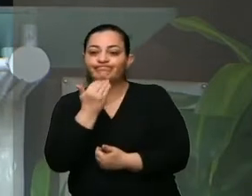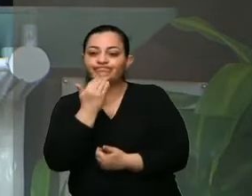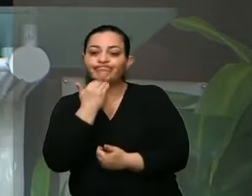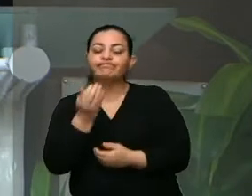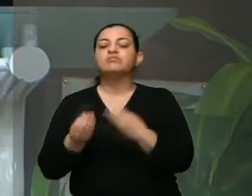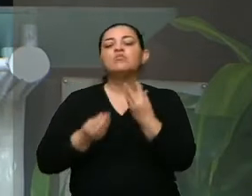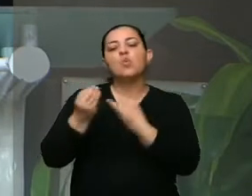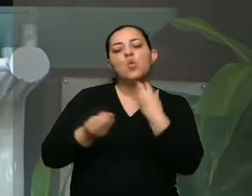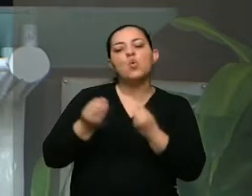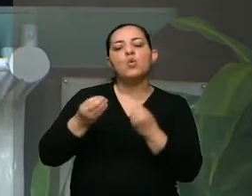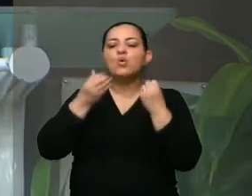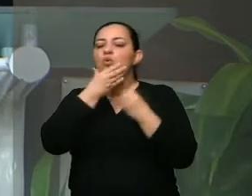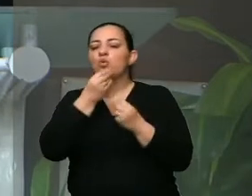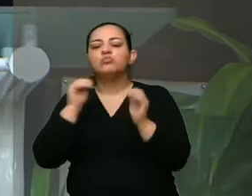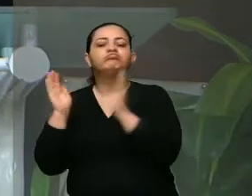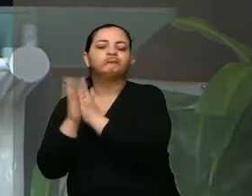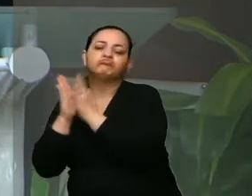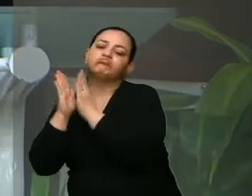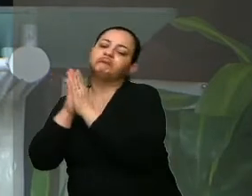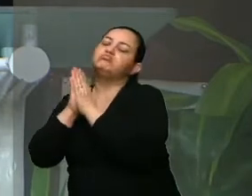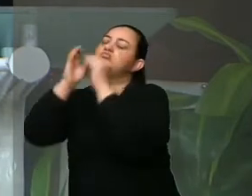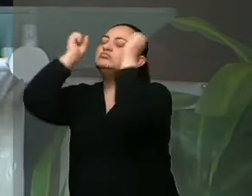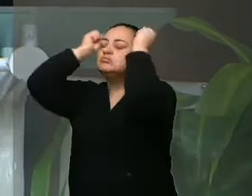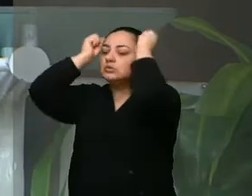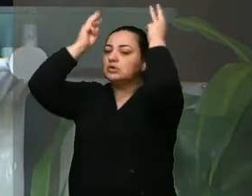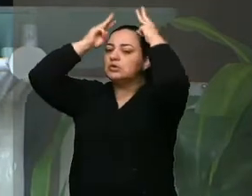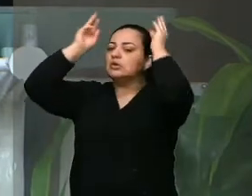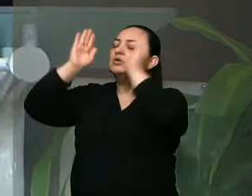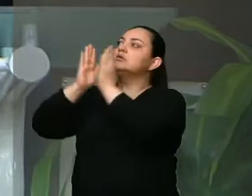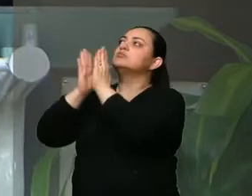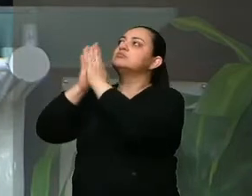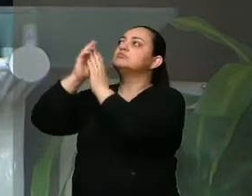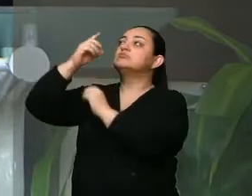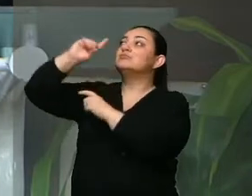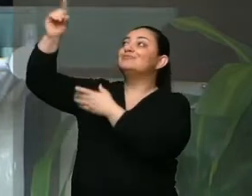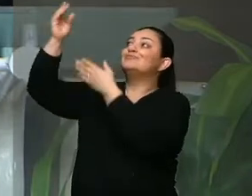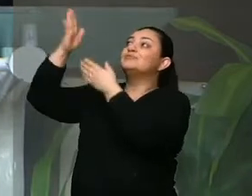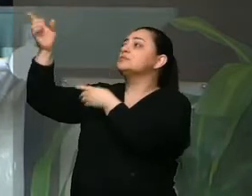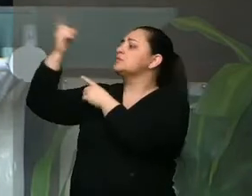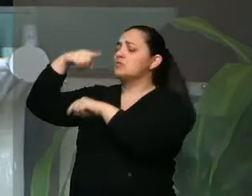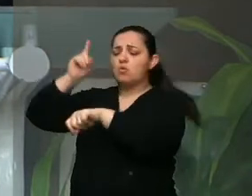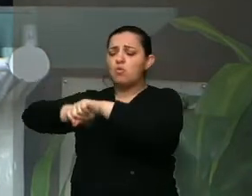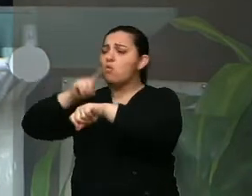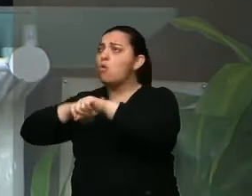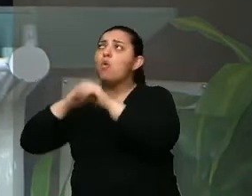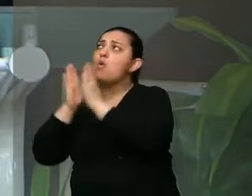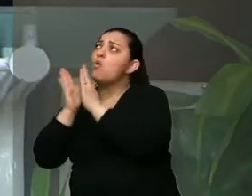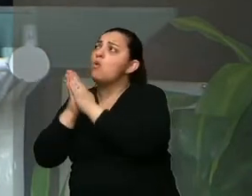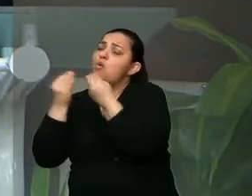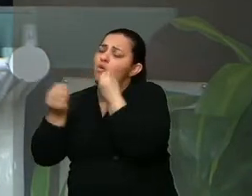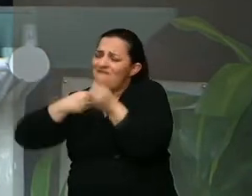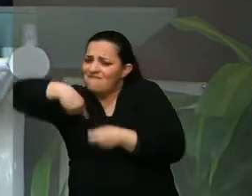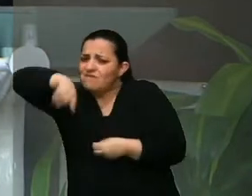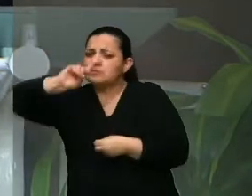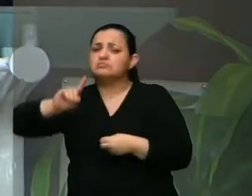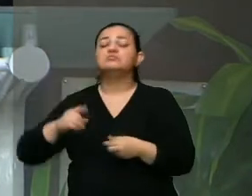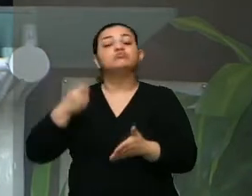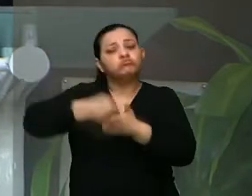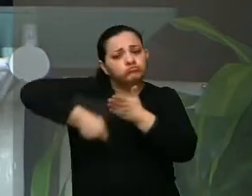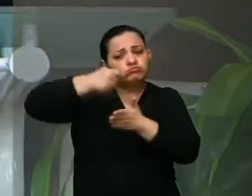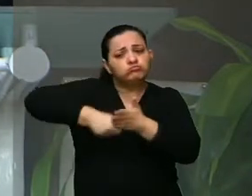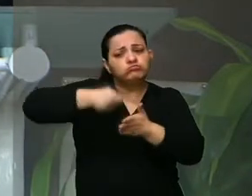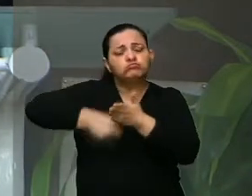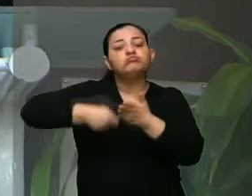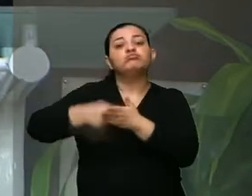moisés foi orar mas deus desse repreendeu ele não era hora de hora ali era